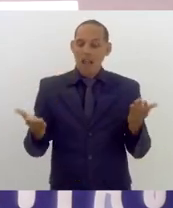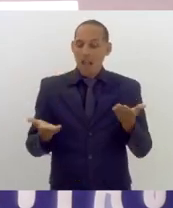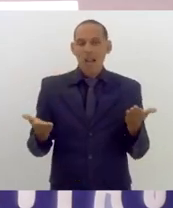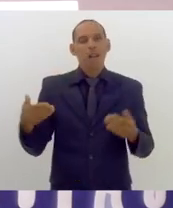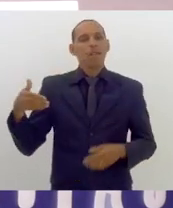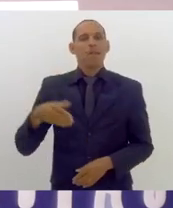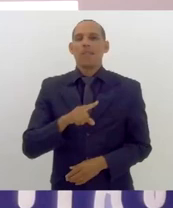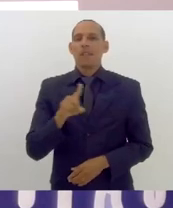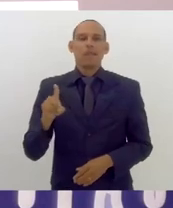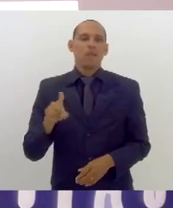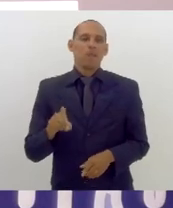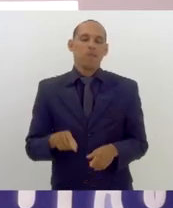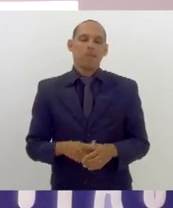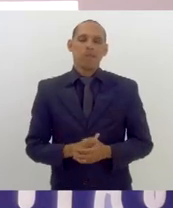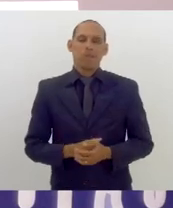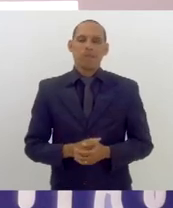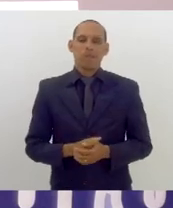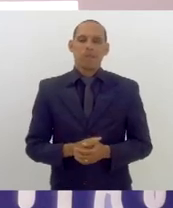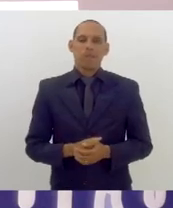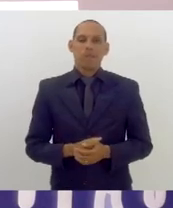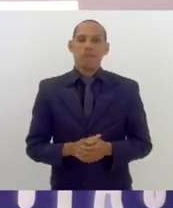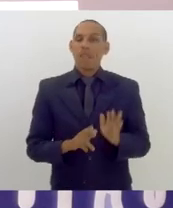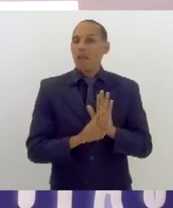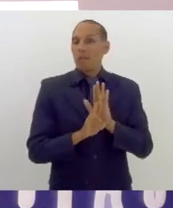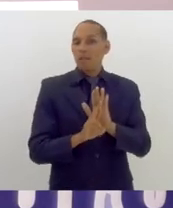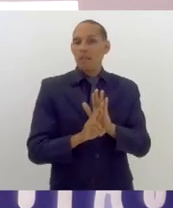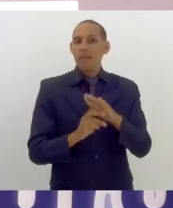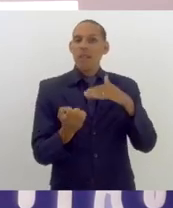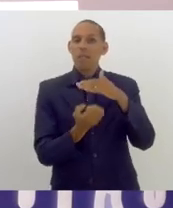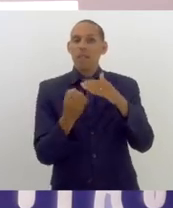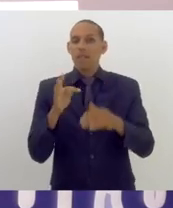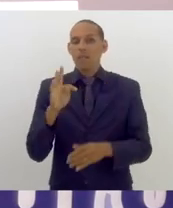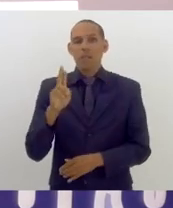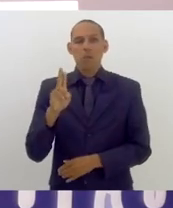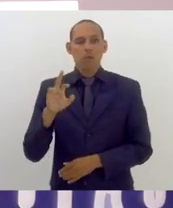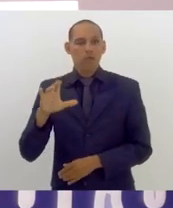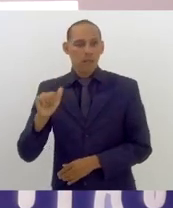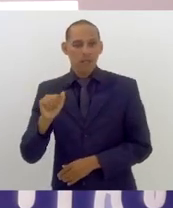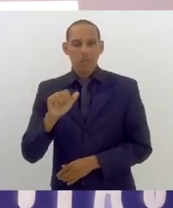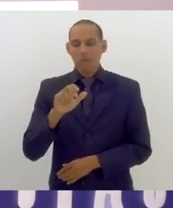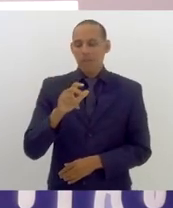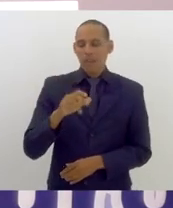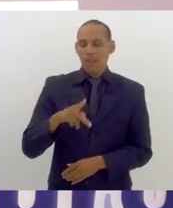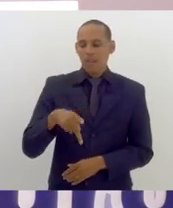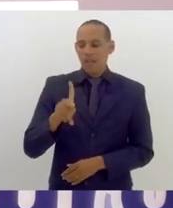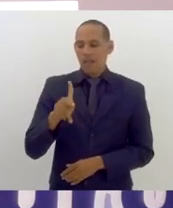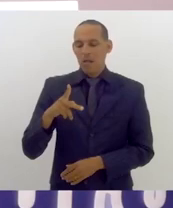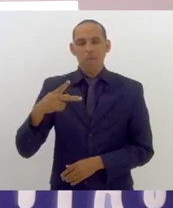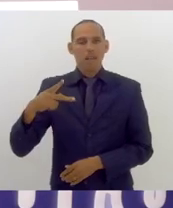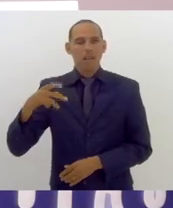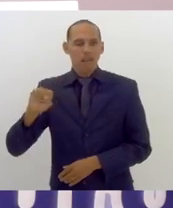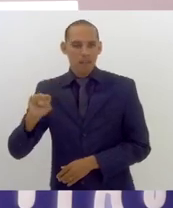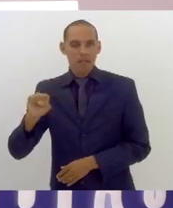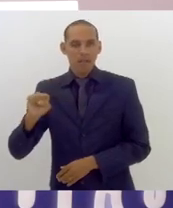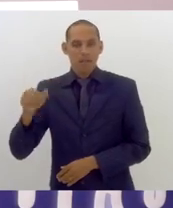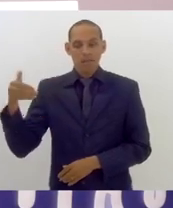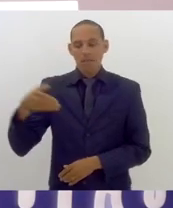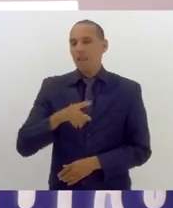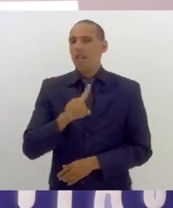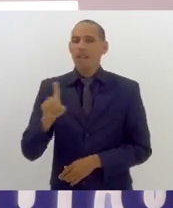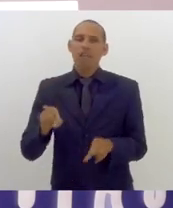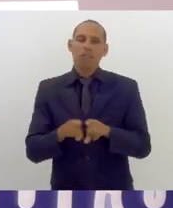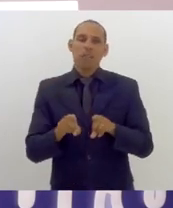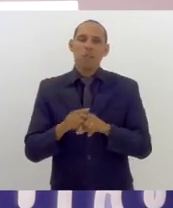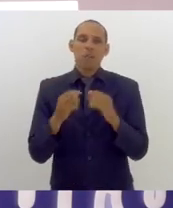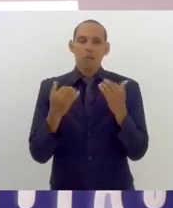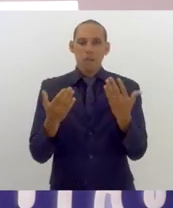também não vieram o representante da empresa turca kps que também não compareceu